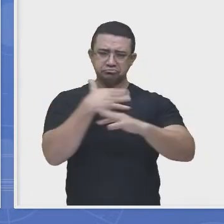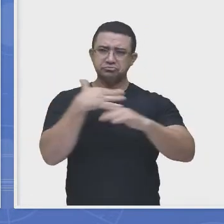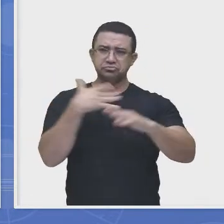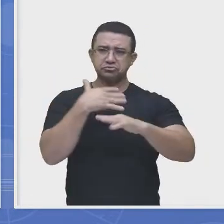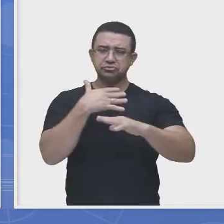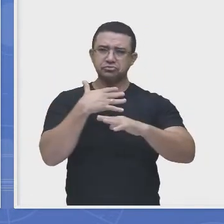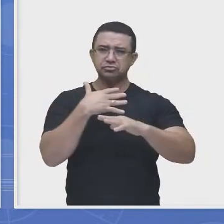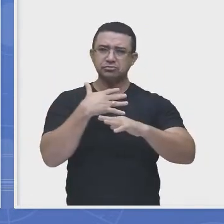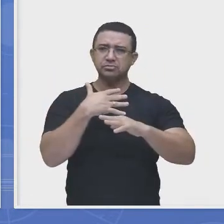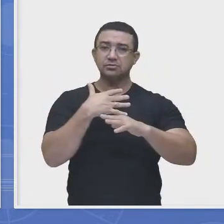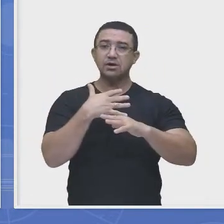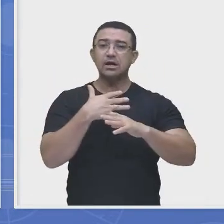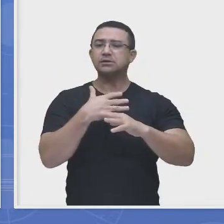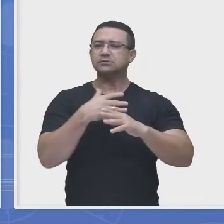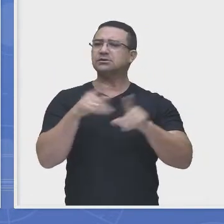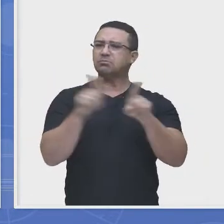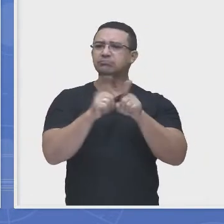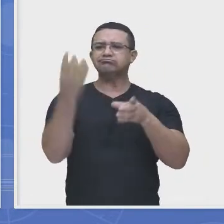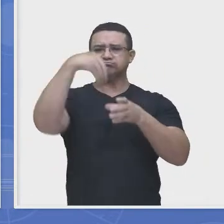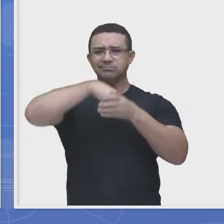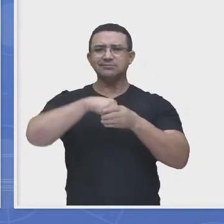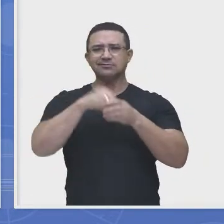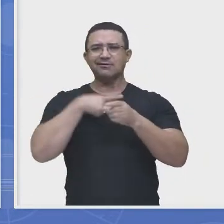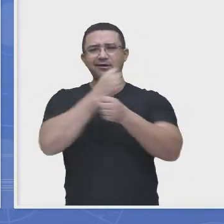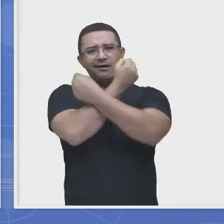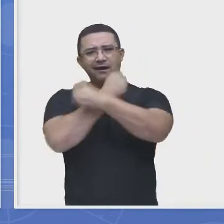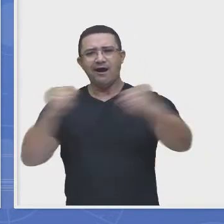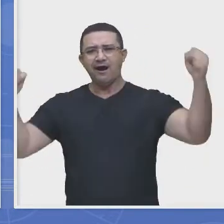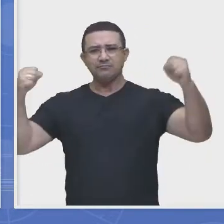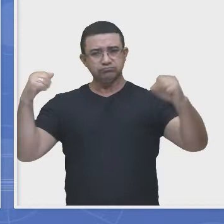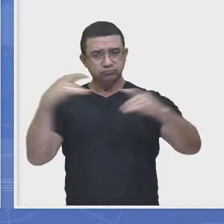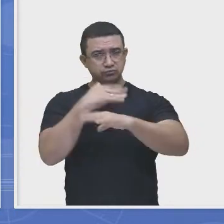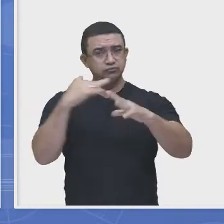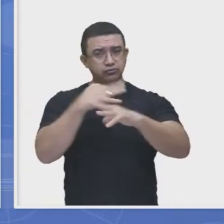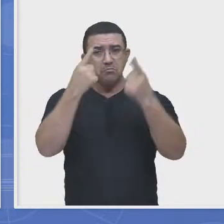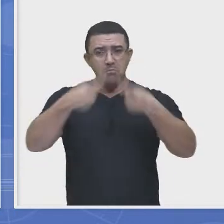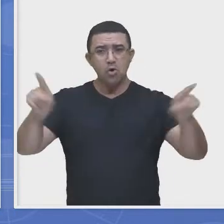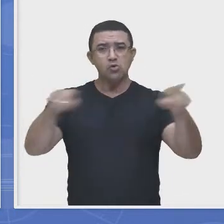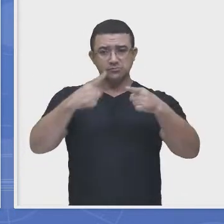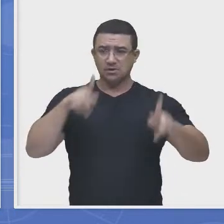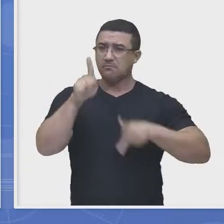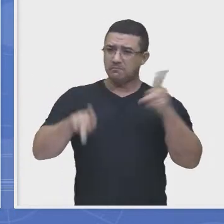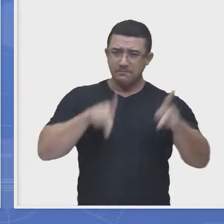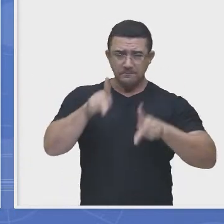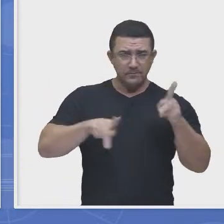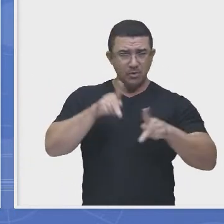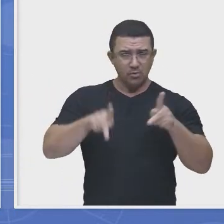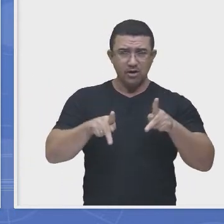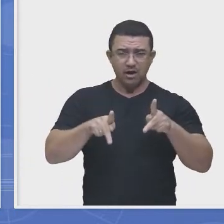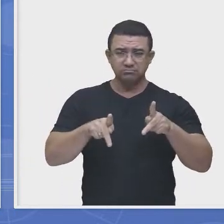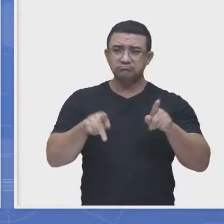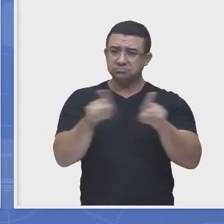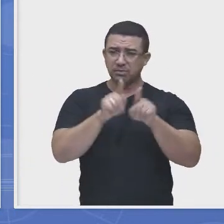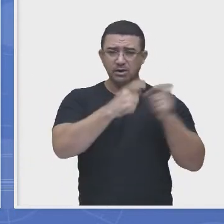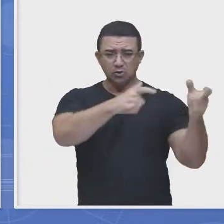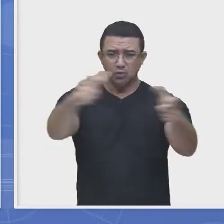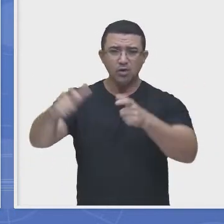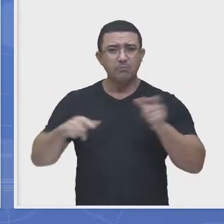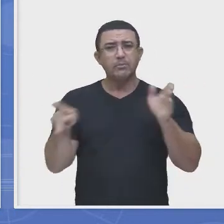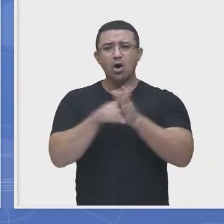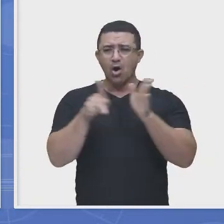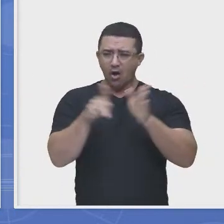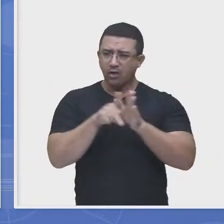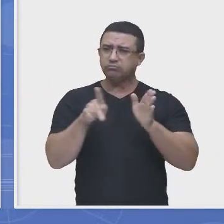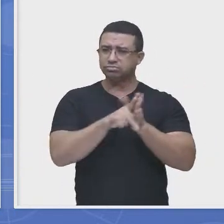marcada atuação nas grandes cidades, olha só, então ele caracteriza essa música popular ao ambiente urbano, certo?